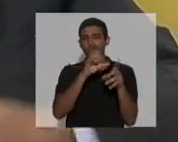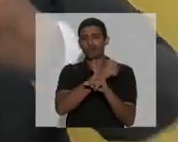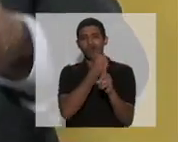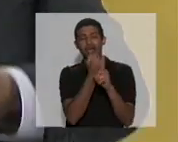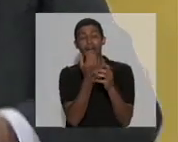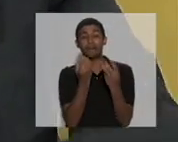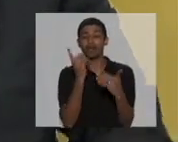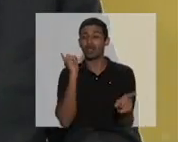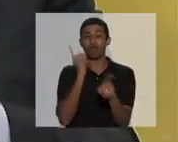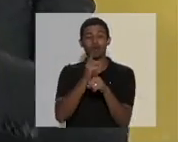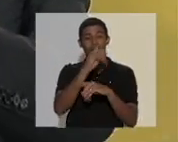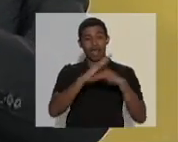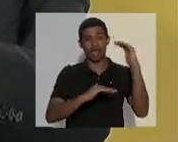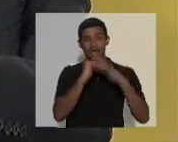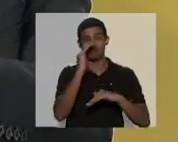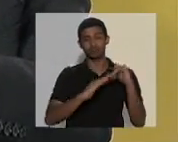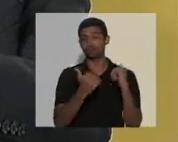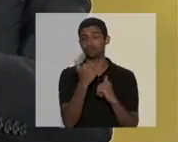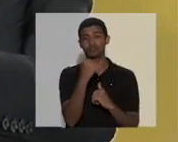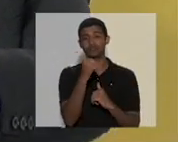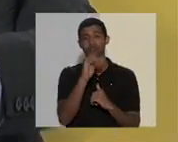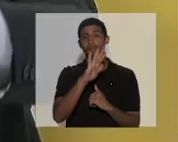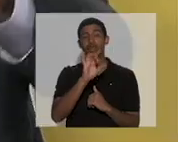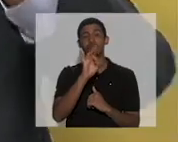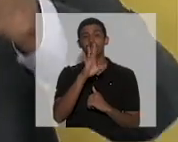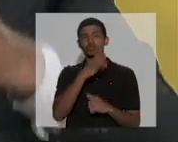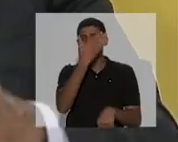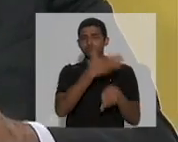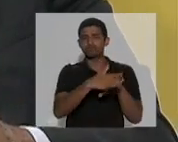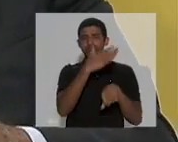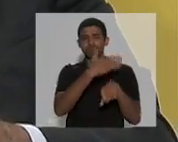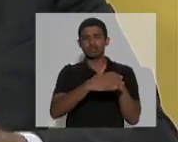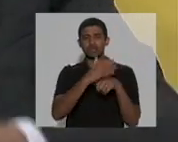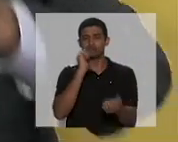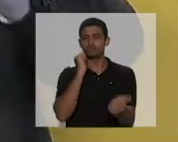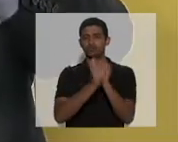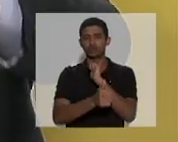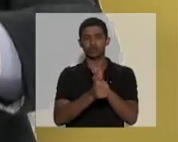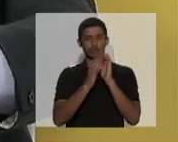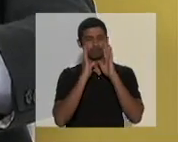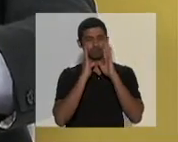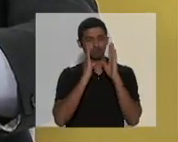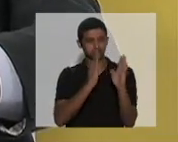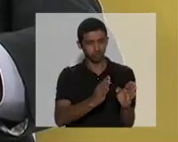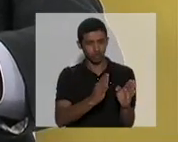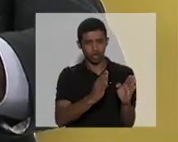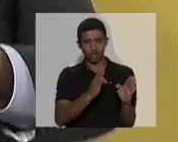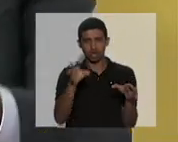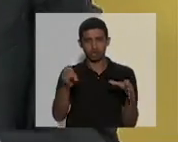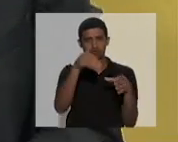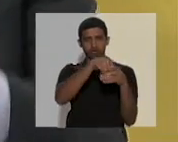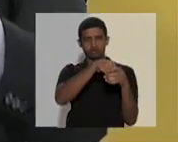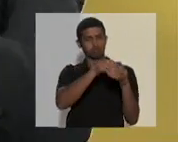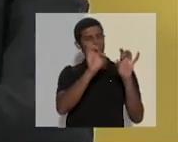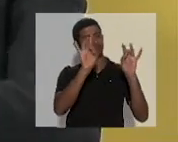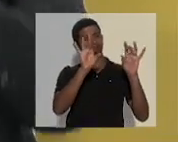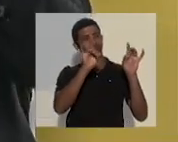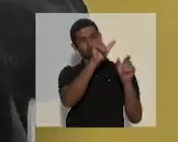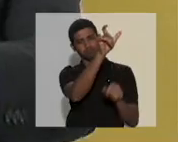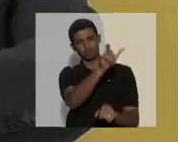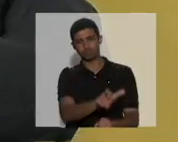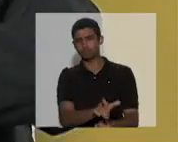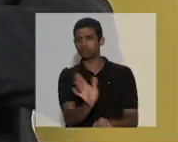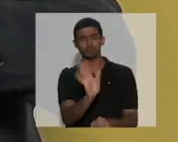sejam descobertos. Mas a prática esportiva não no sentido exclusivo de